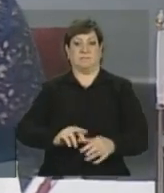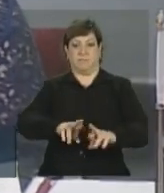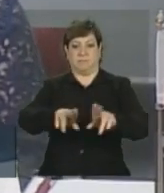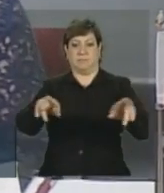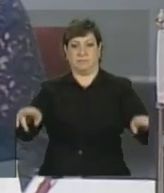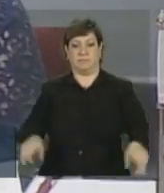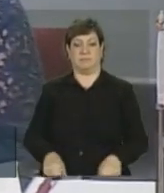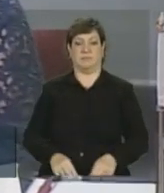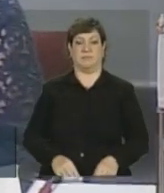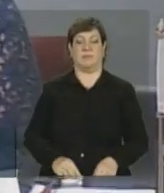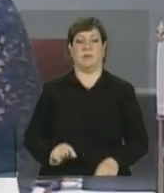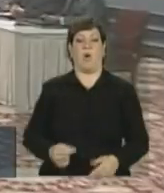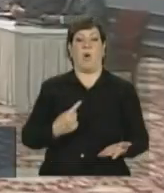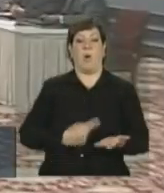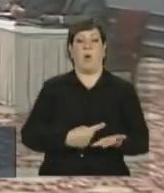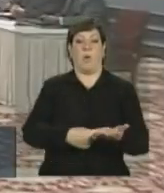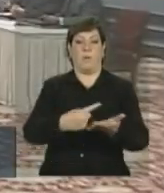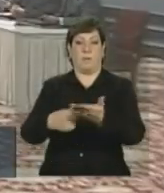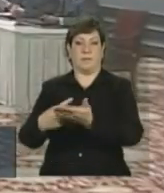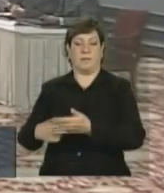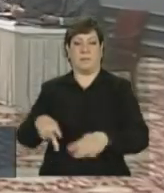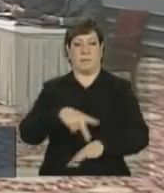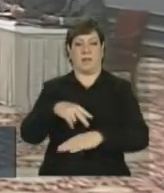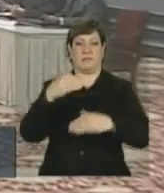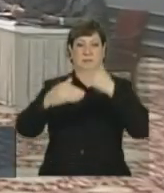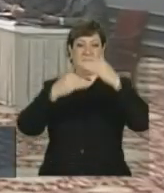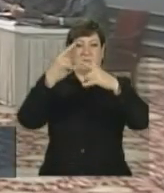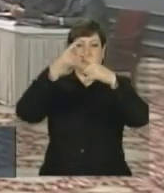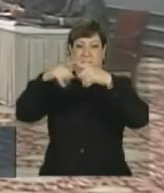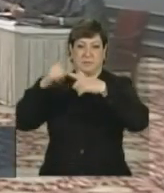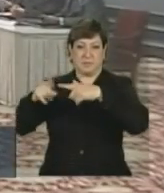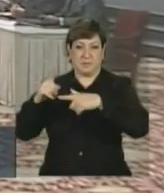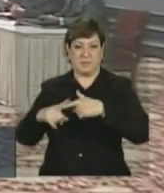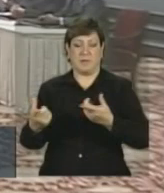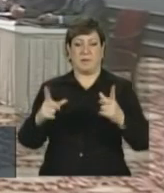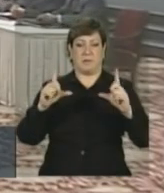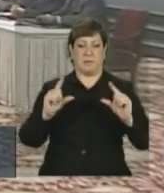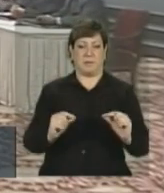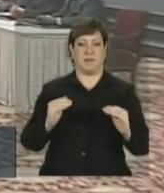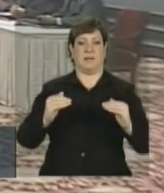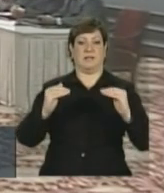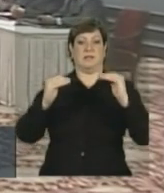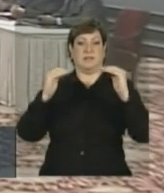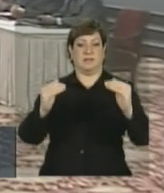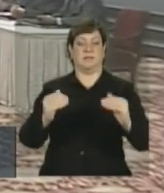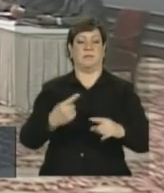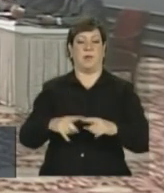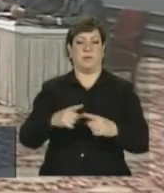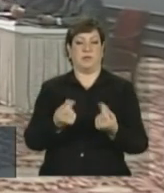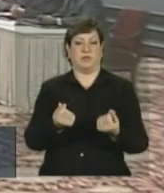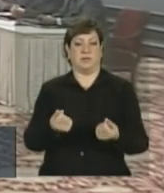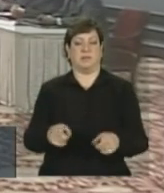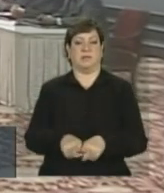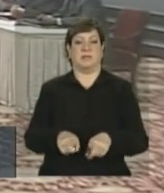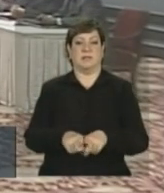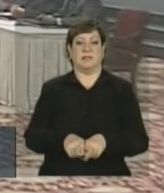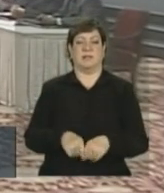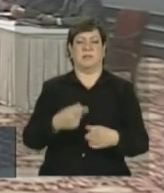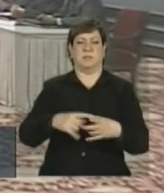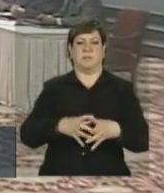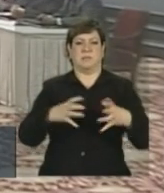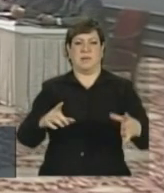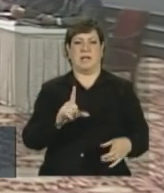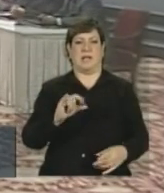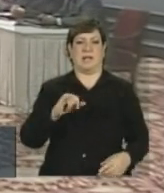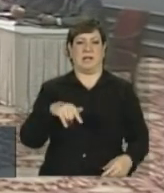A combinação nos países envolvidos de problemas financeiros, baixo crescimento, excessiva injeção de liquidez, exporta